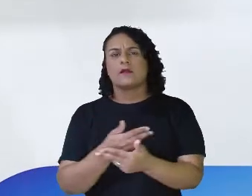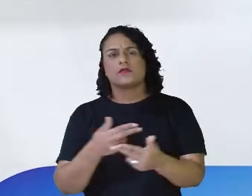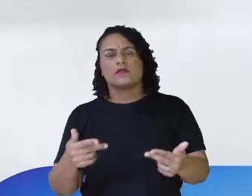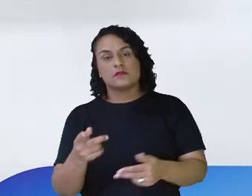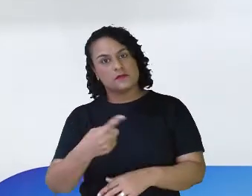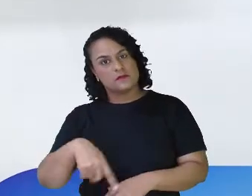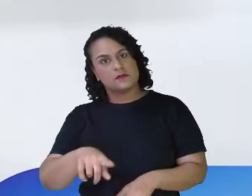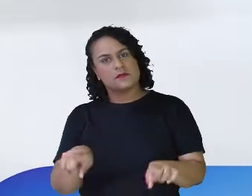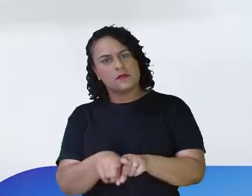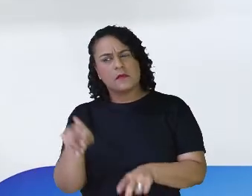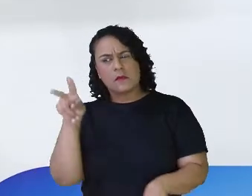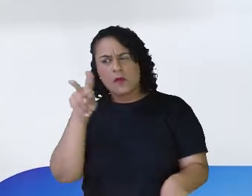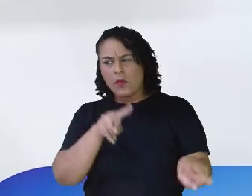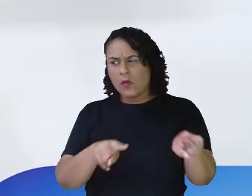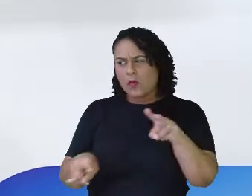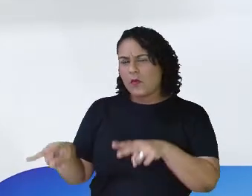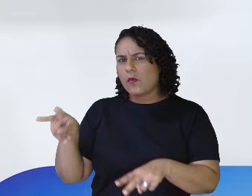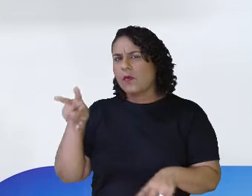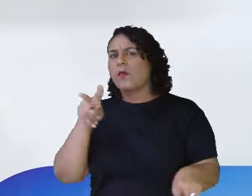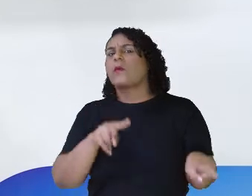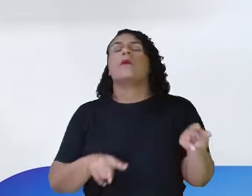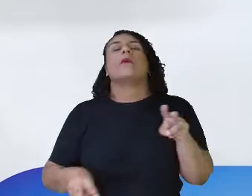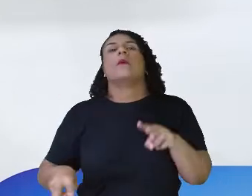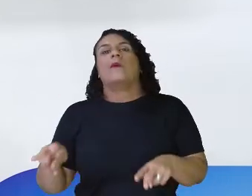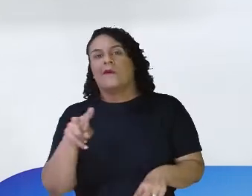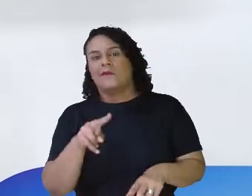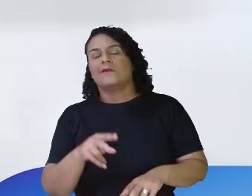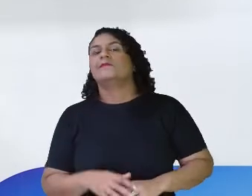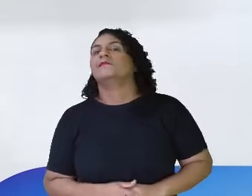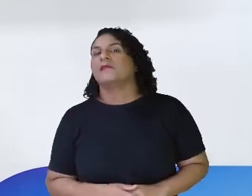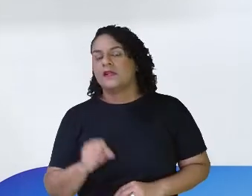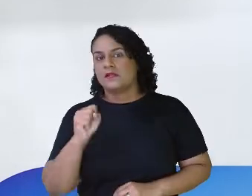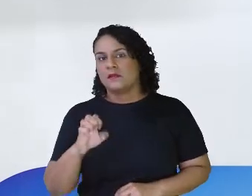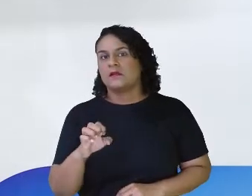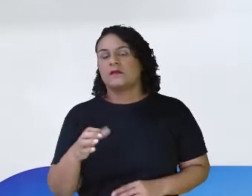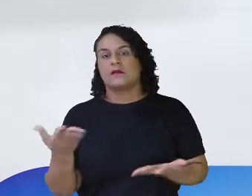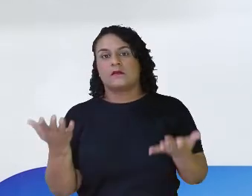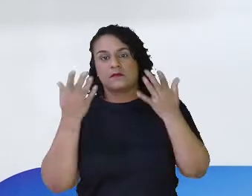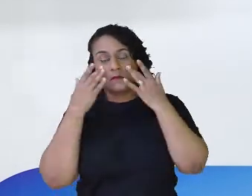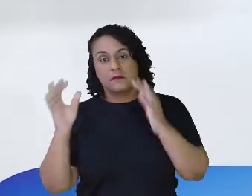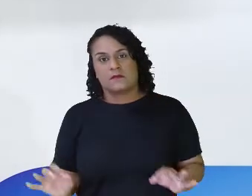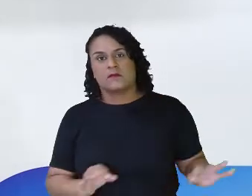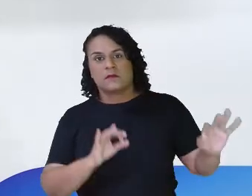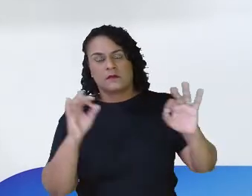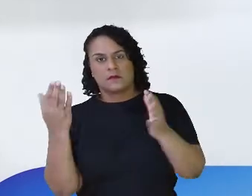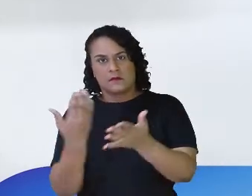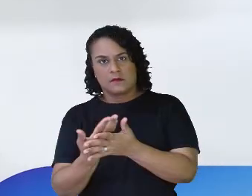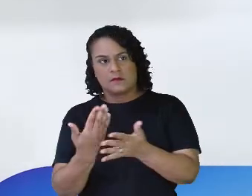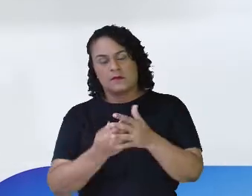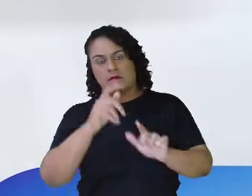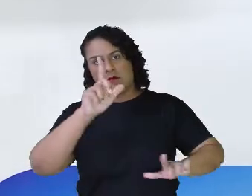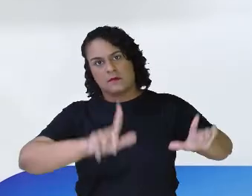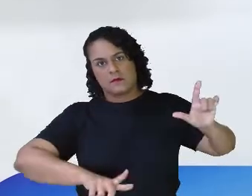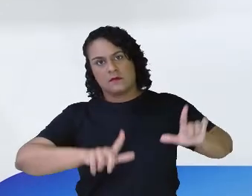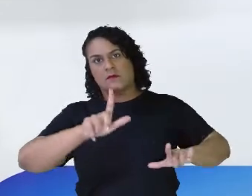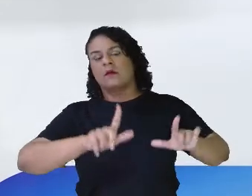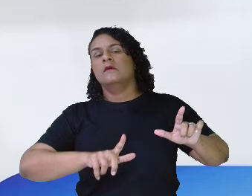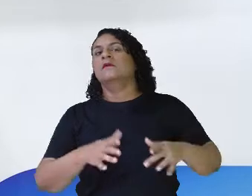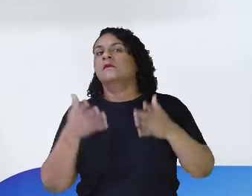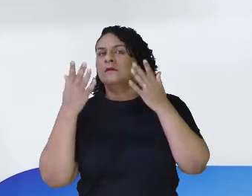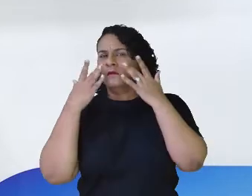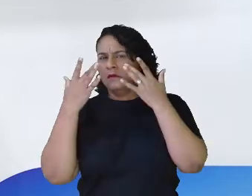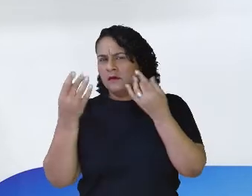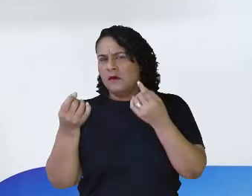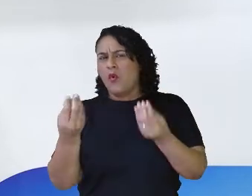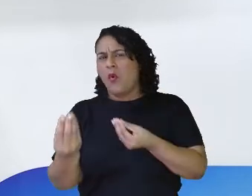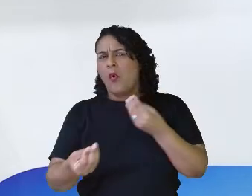pode fazer essa observação onde você está. Se você estiver assistindo essa aula pela TV, preste atenção